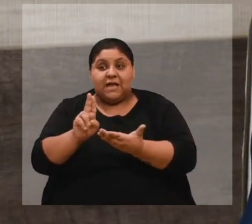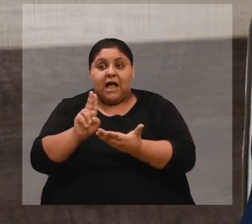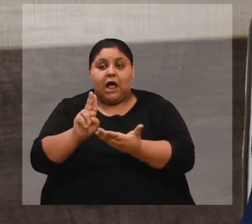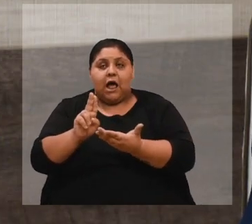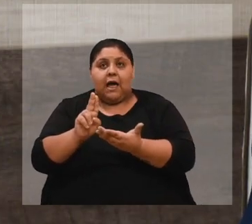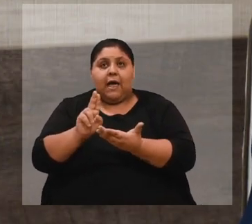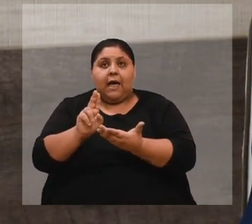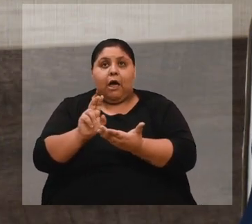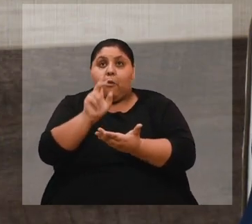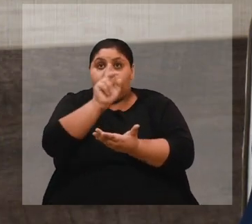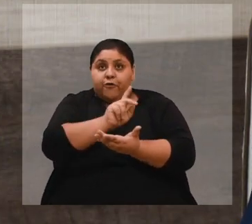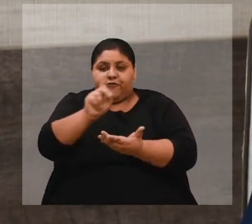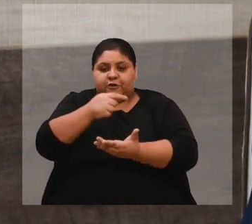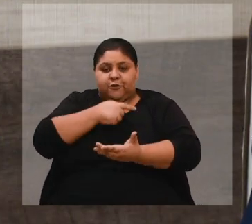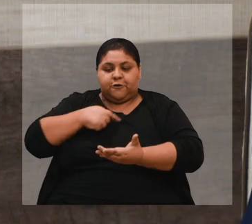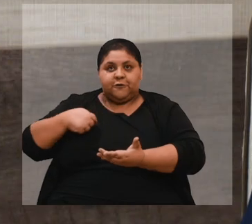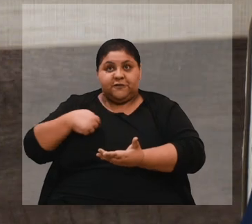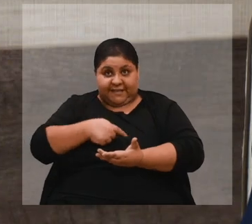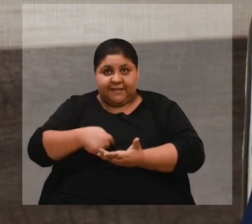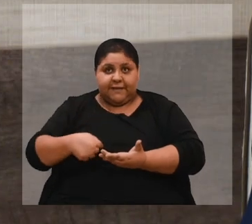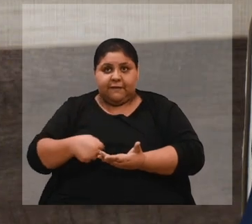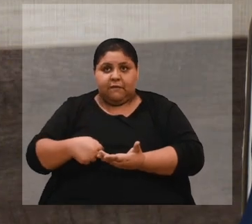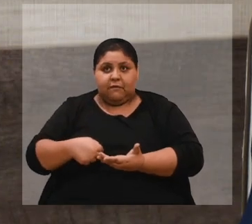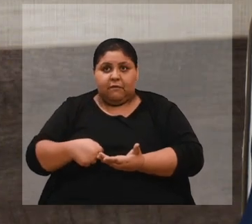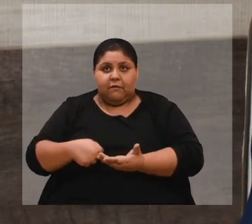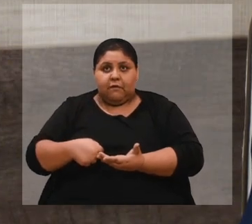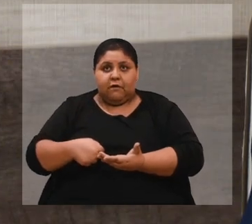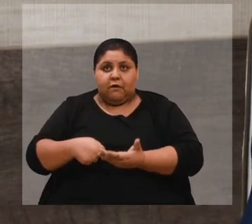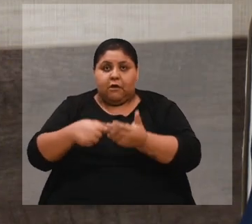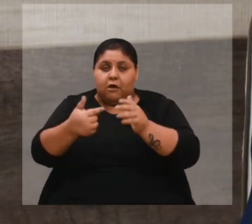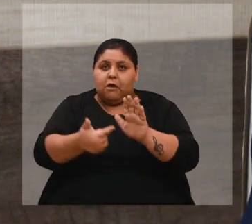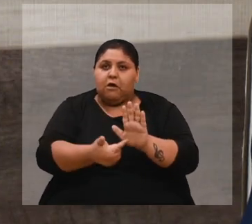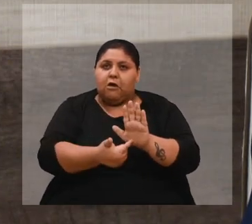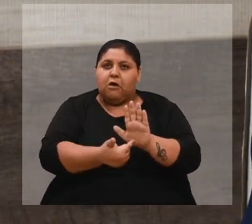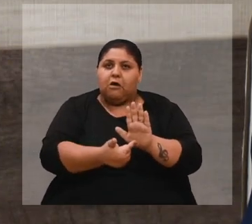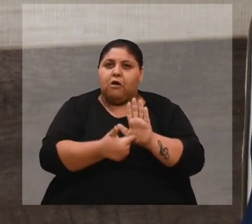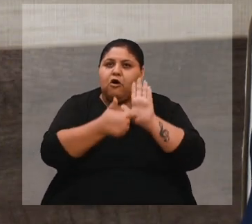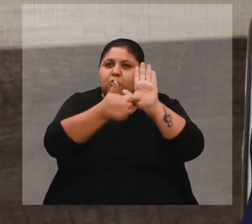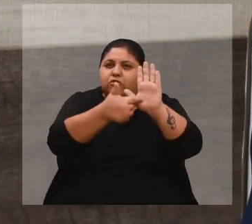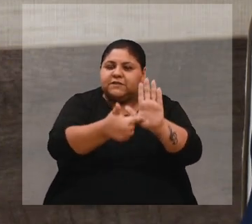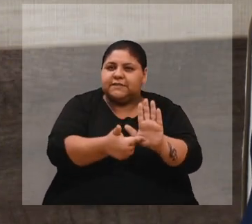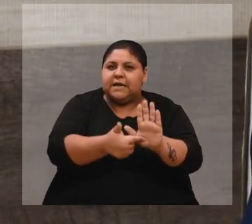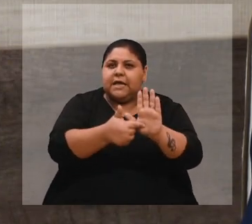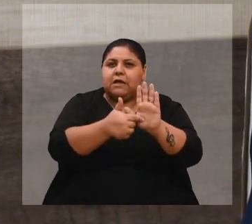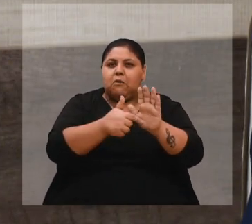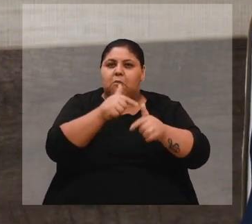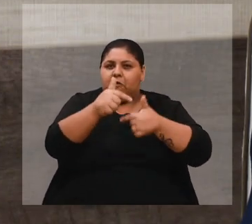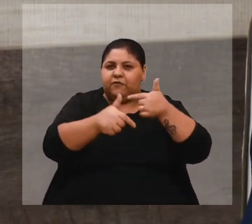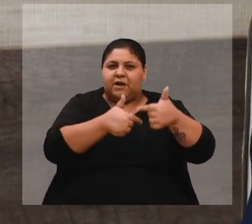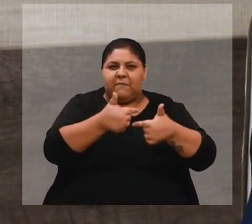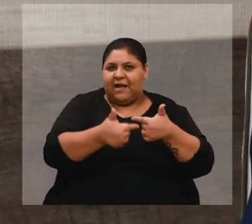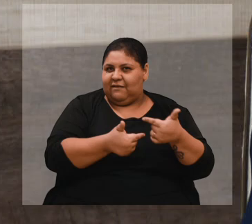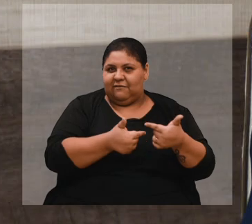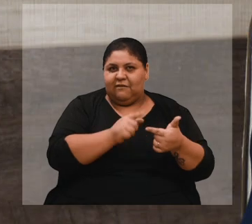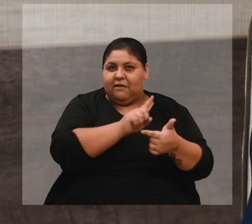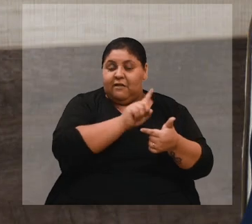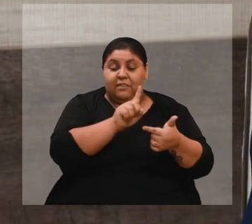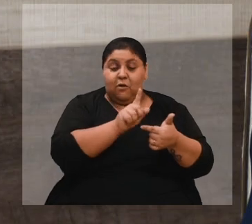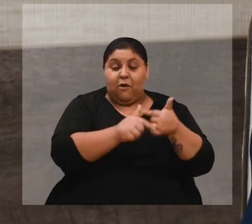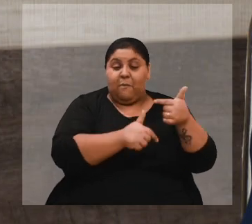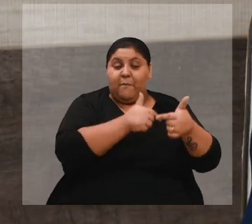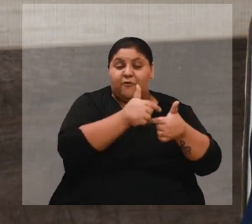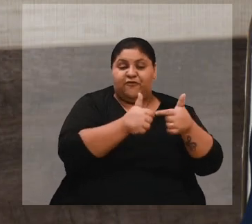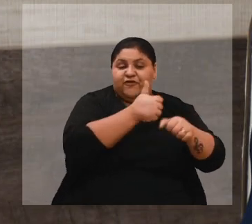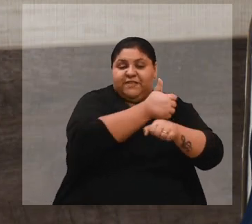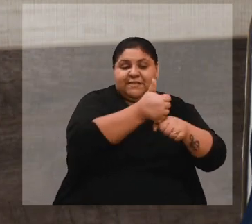nome, Professor Zanquim, eu trouxe para a Casa Legislativa essa vocação. Porque ser professor, para mim, não é